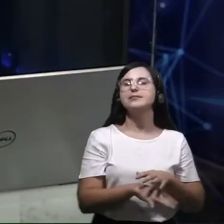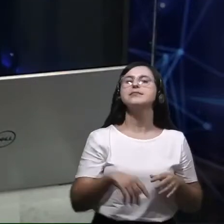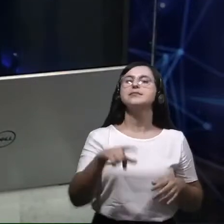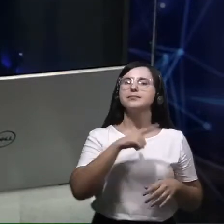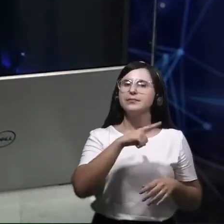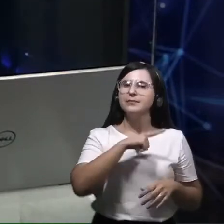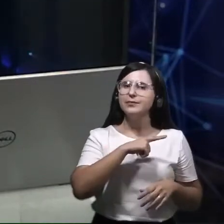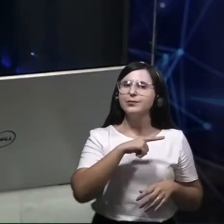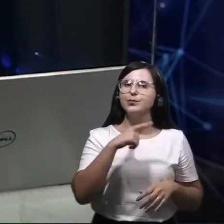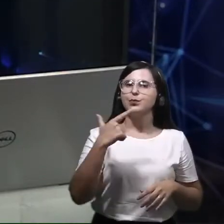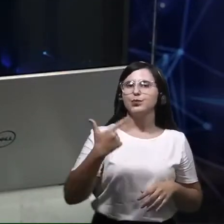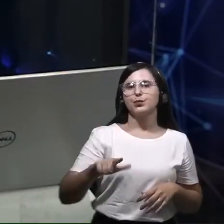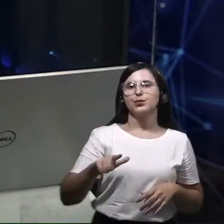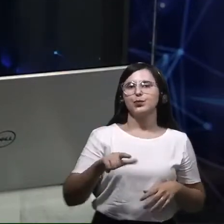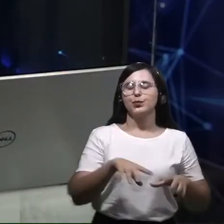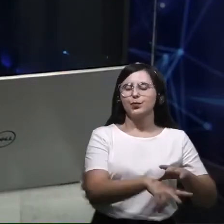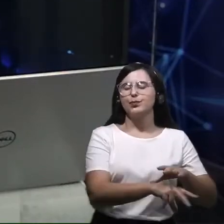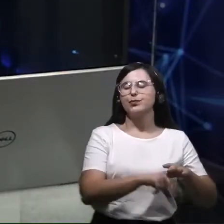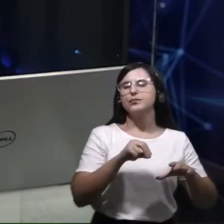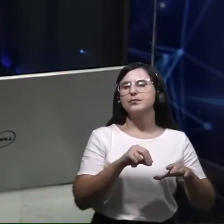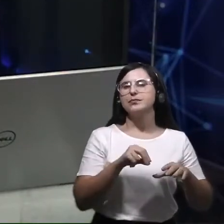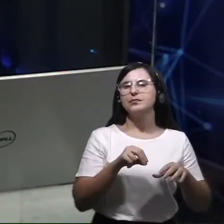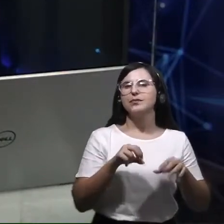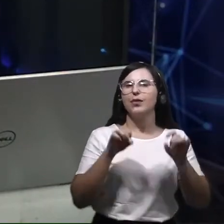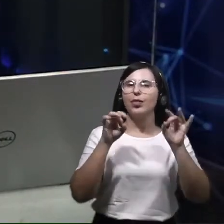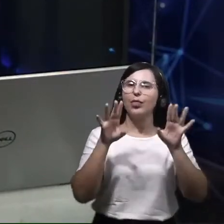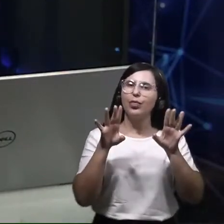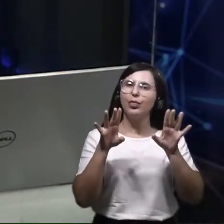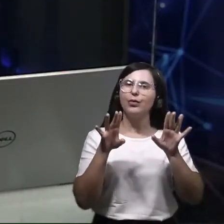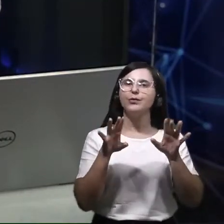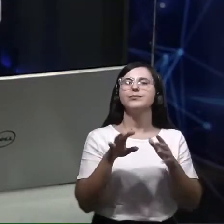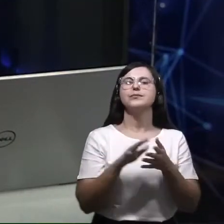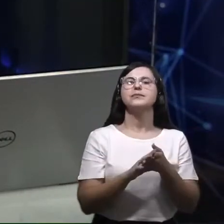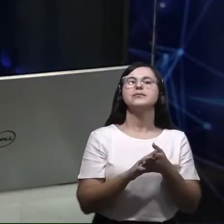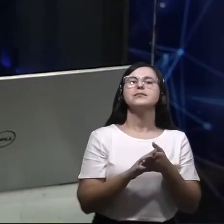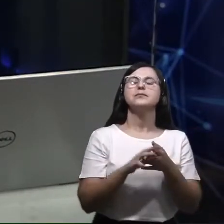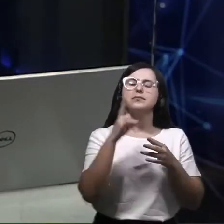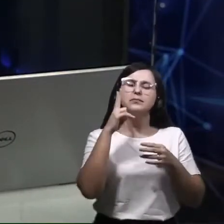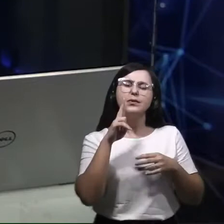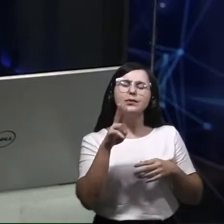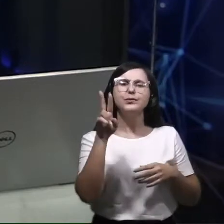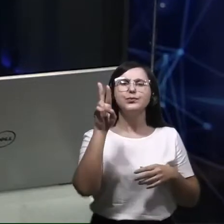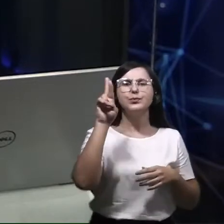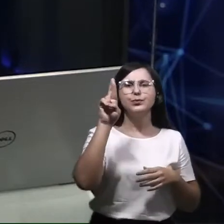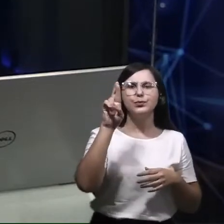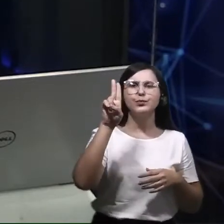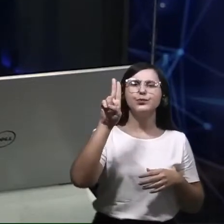sorteio. Só conferindo aqui, a imagem está aberta. Candidato Rubinho Nunes.